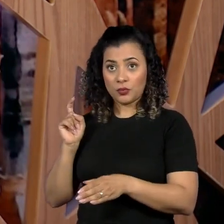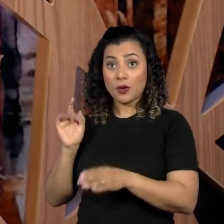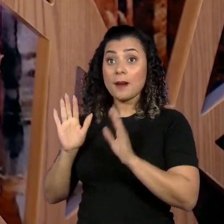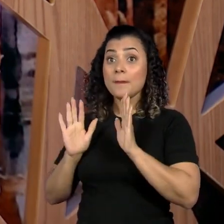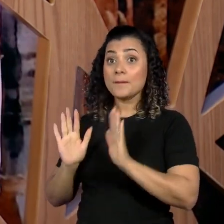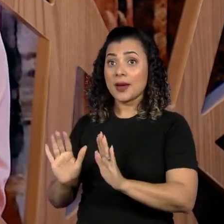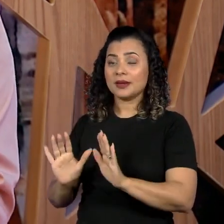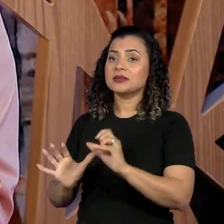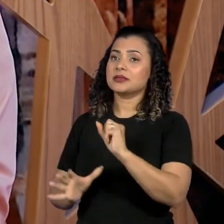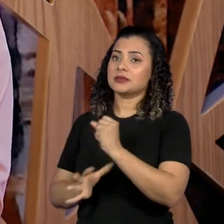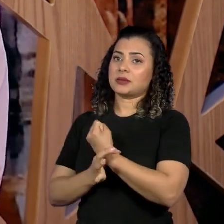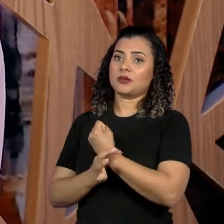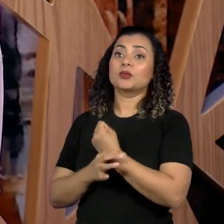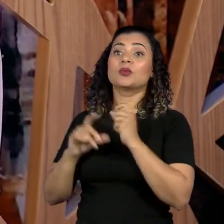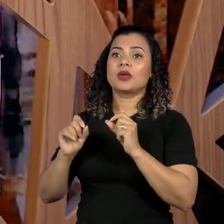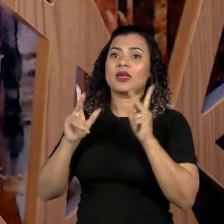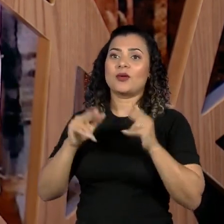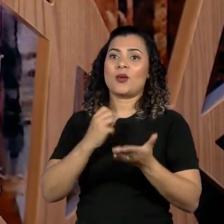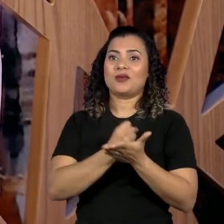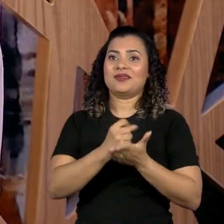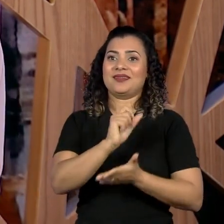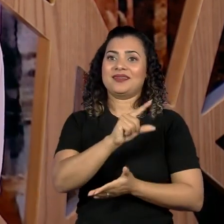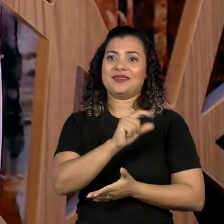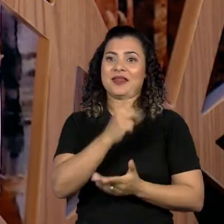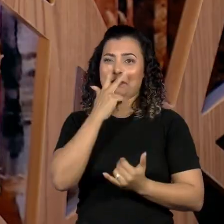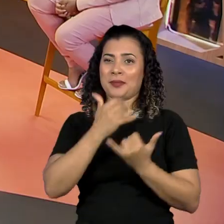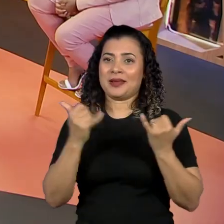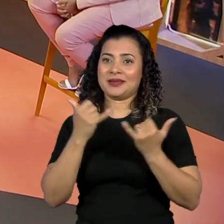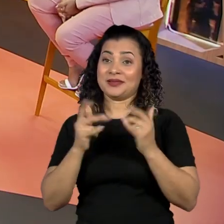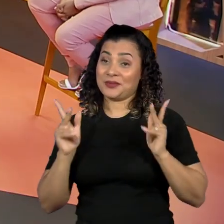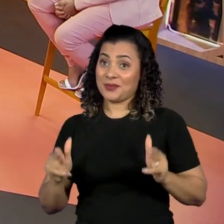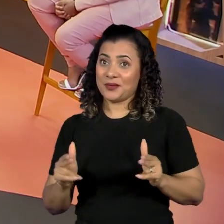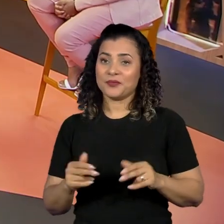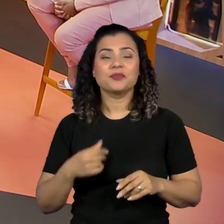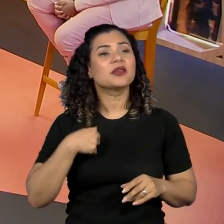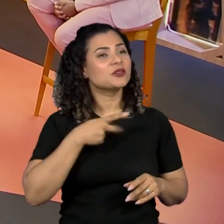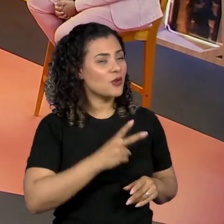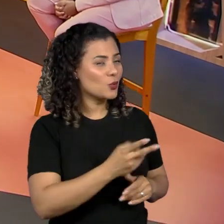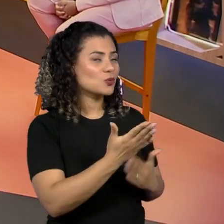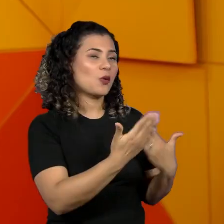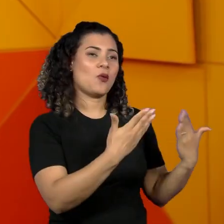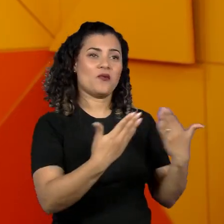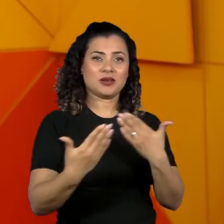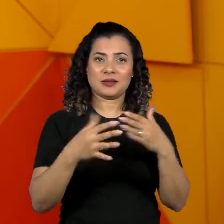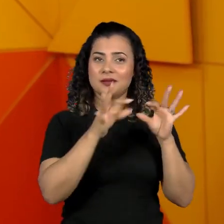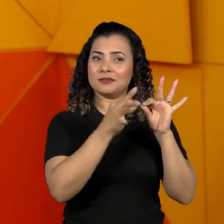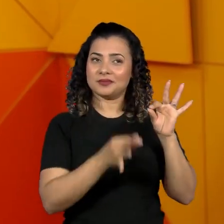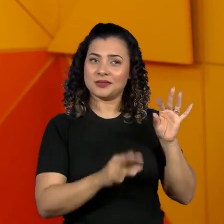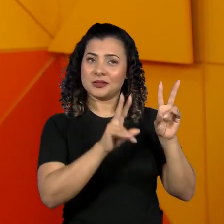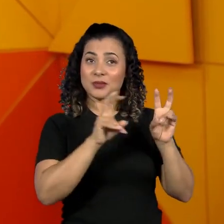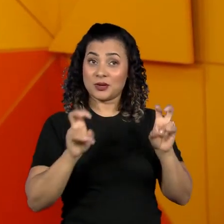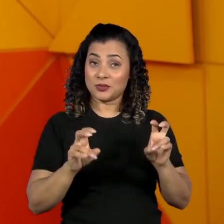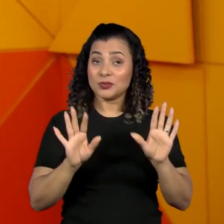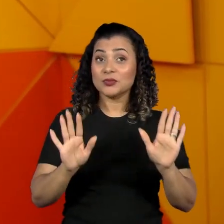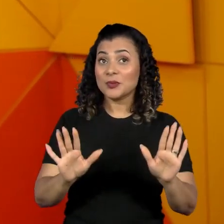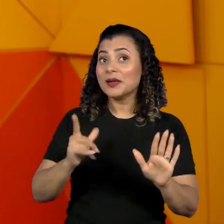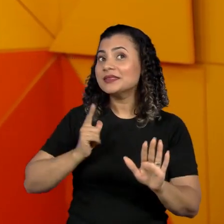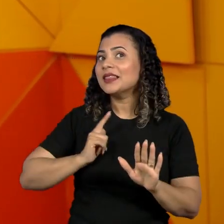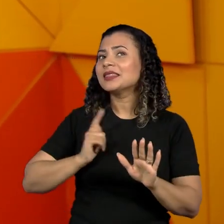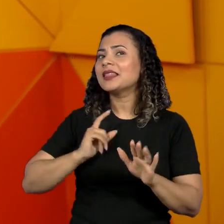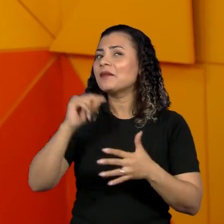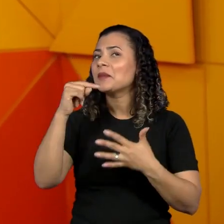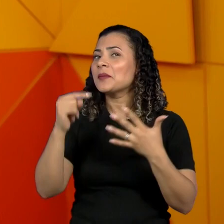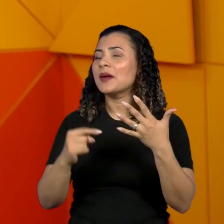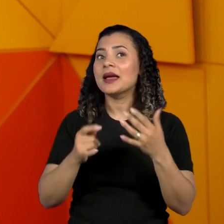as garantias trabalhistas garantidas ali, né? A gente ainda vai continuar conversando muito mais sobre isso. Temos muito